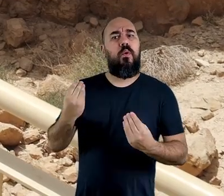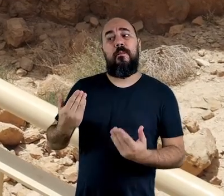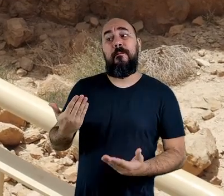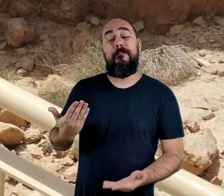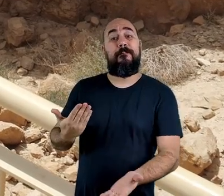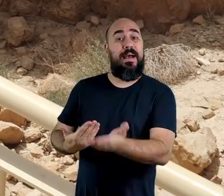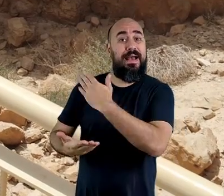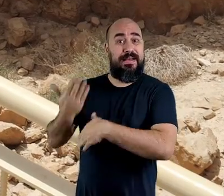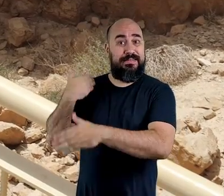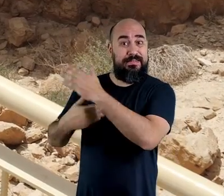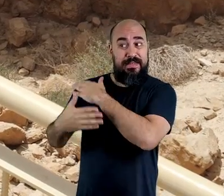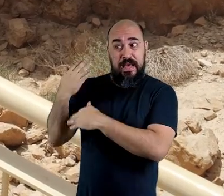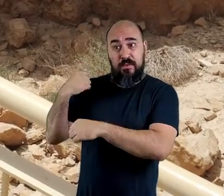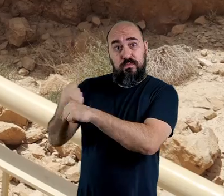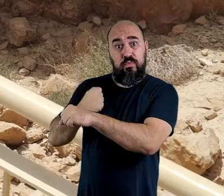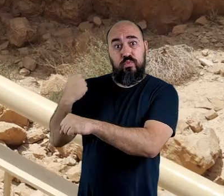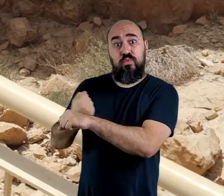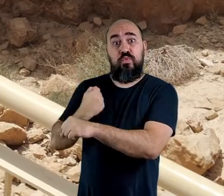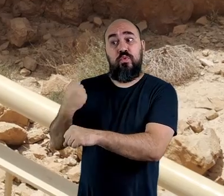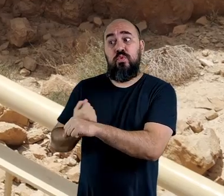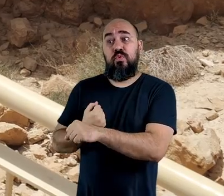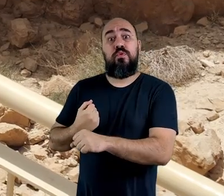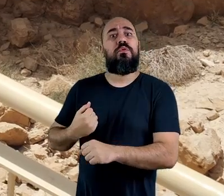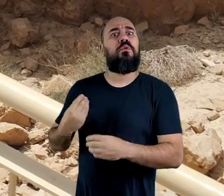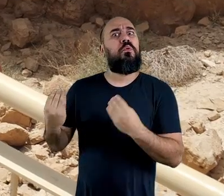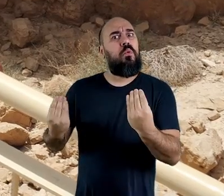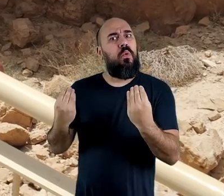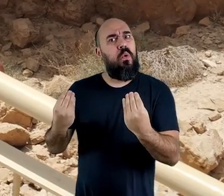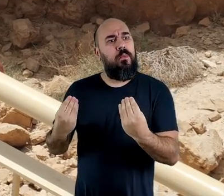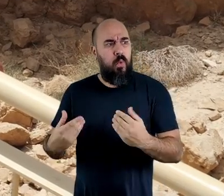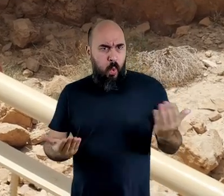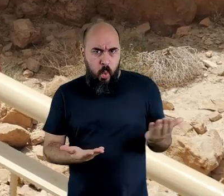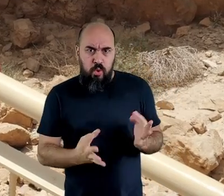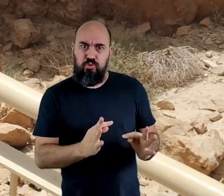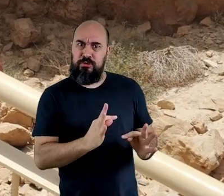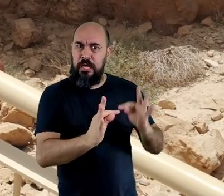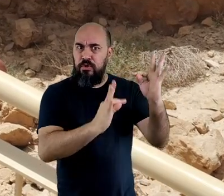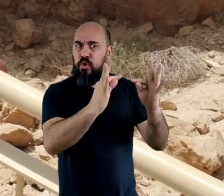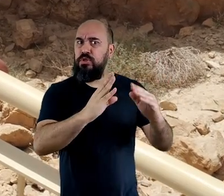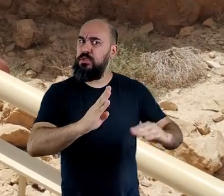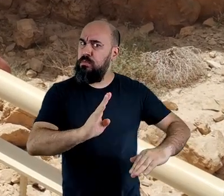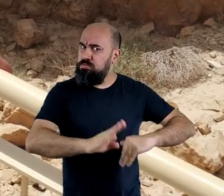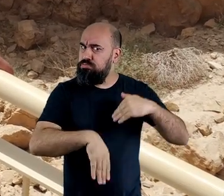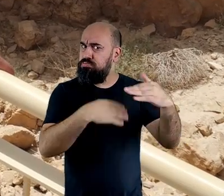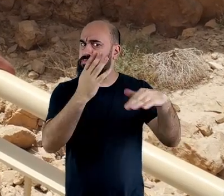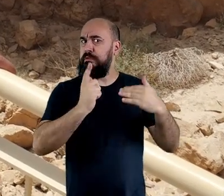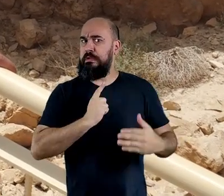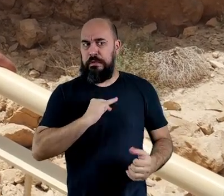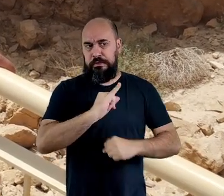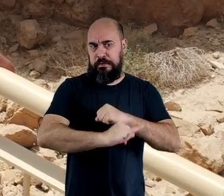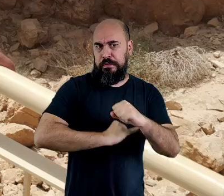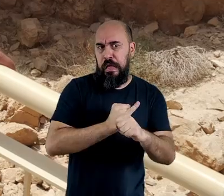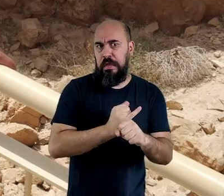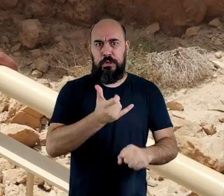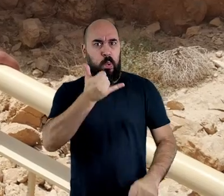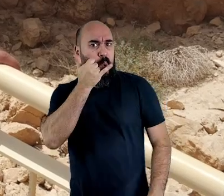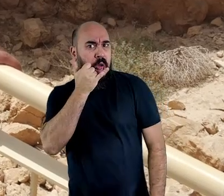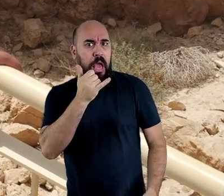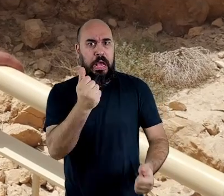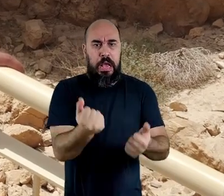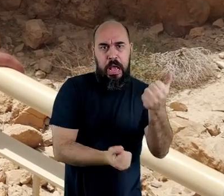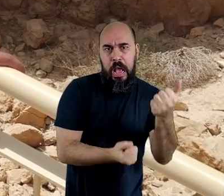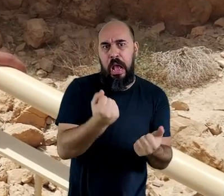coisas formidáveis. Muitas vezes nós pensamos que nós somos mais evoluídos porque temos internet, celular,